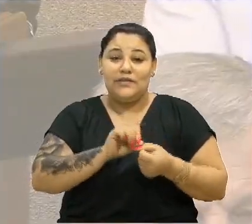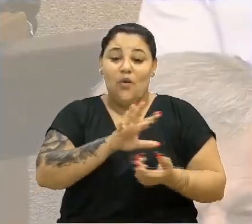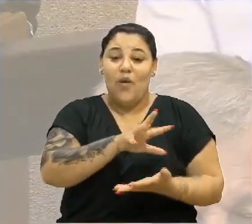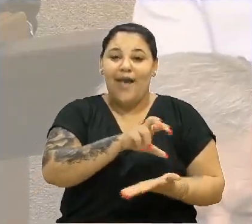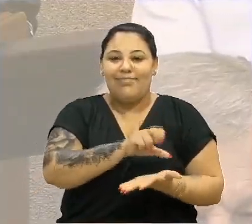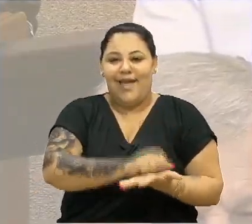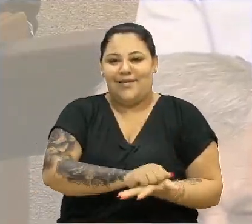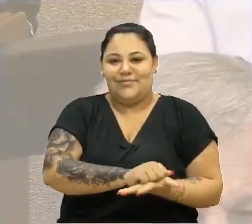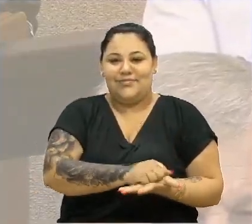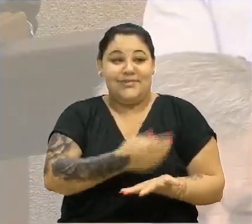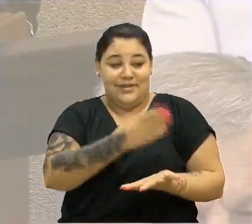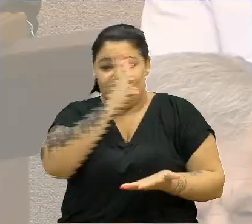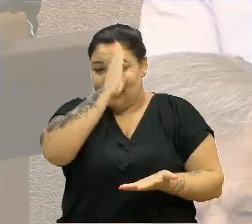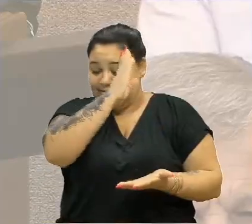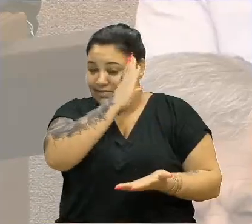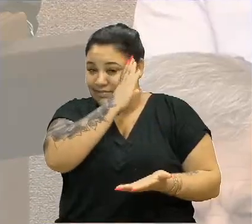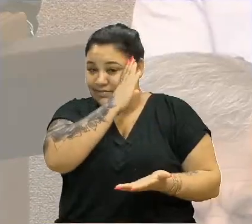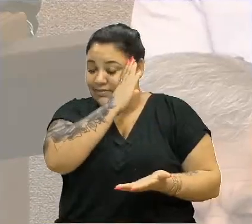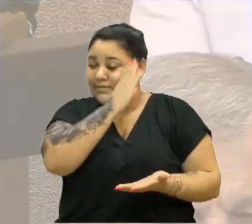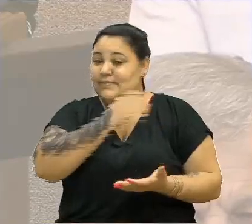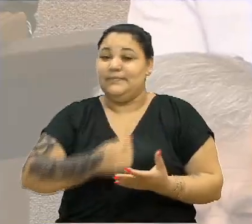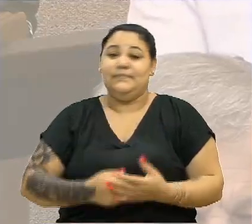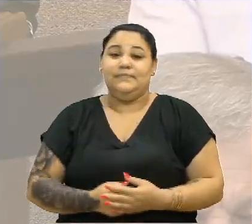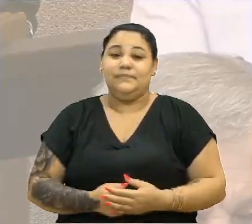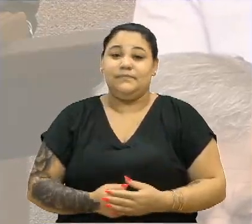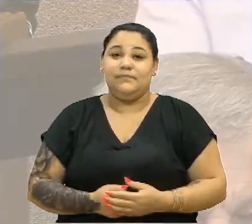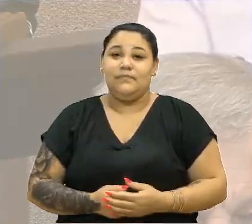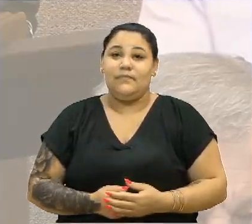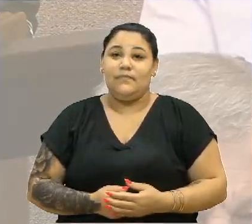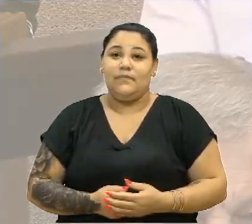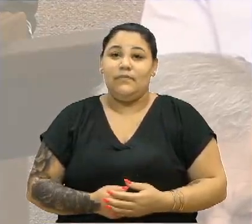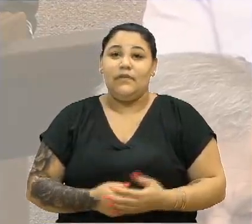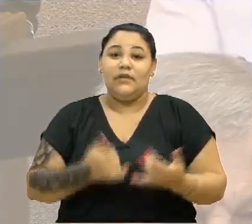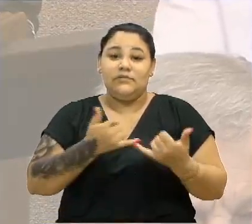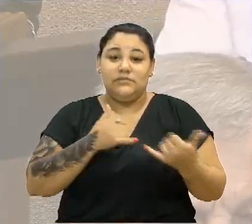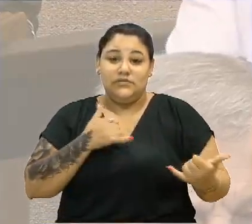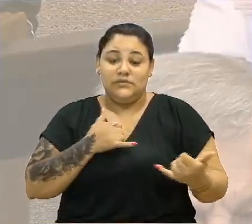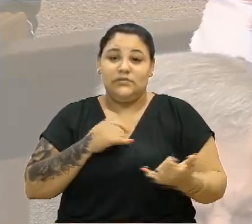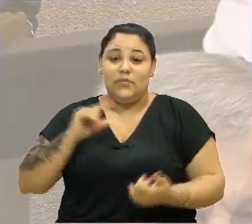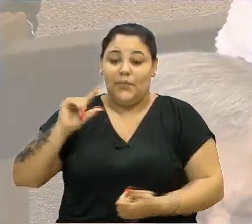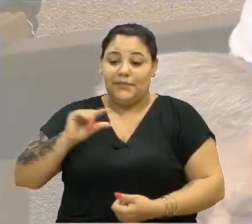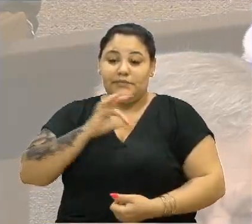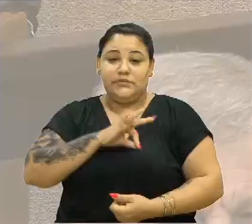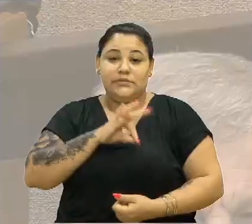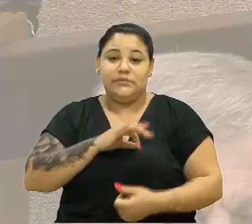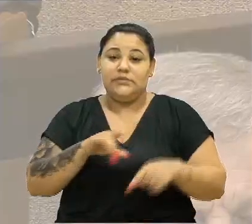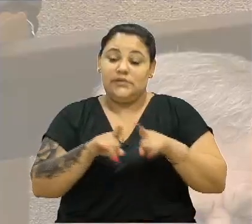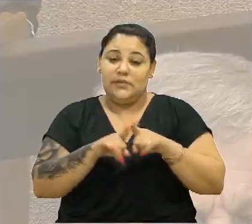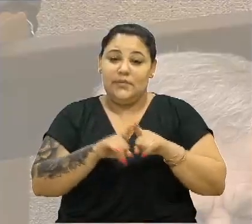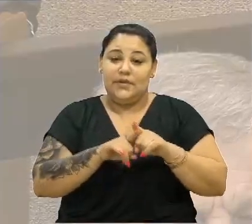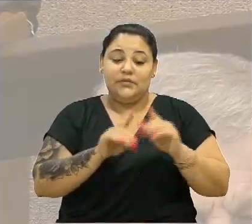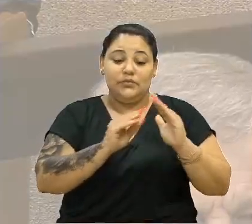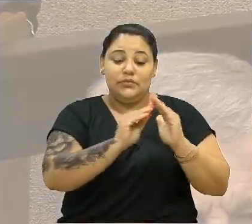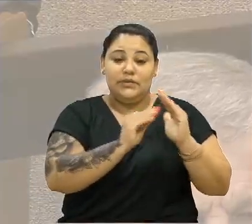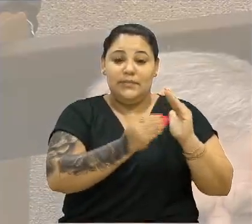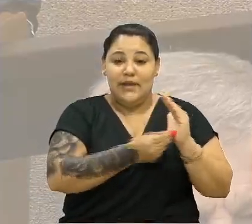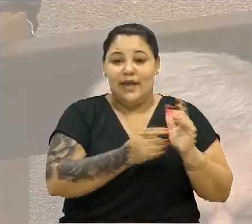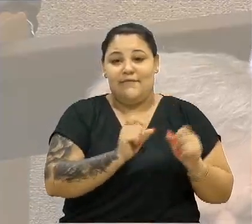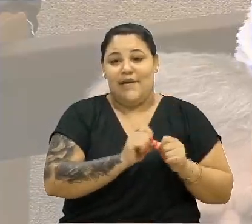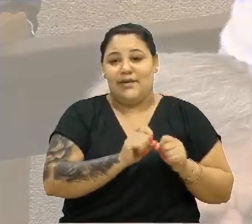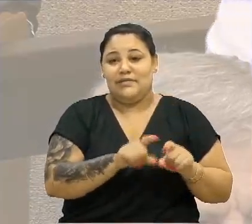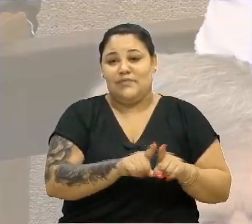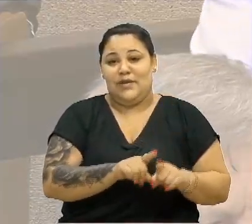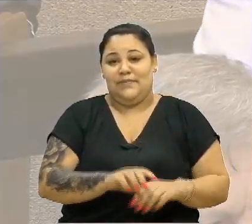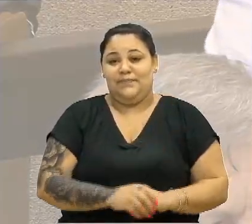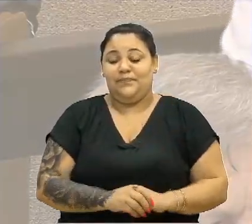vereador Bressan, lá naquela linha da energia elétrica de baixa renda, como também o SAMAI promove. Então, quer dizer,